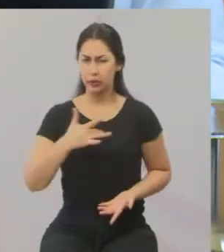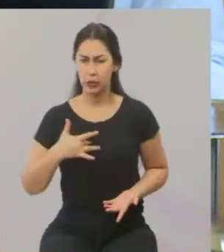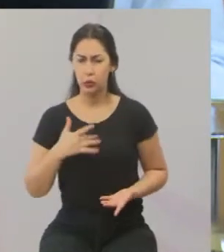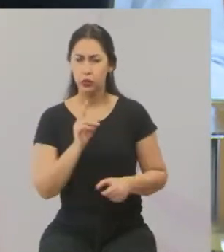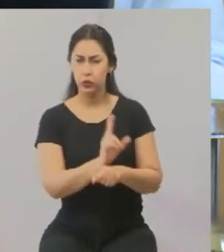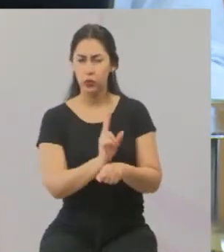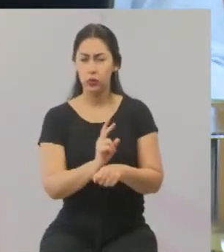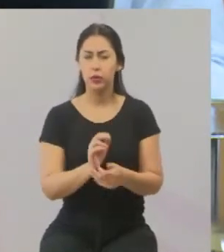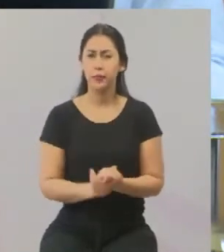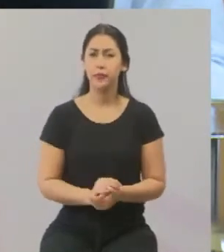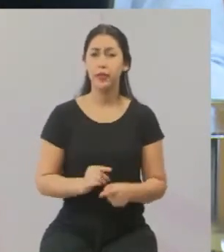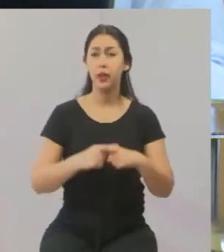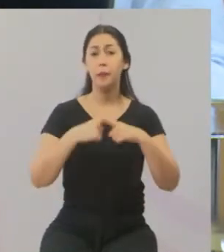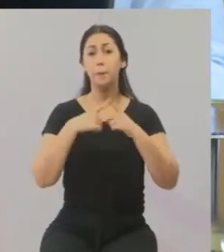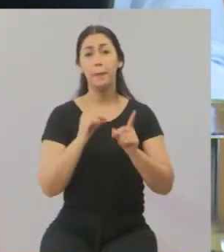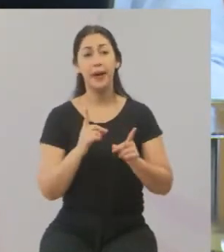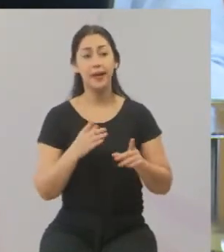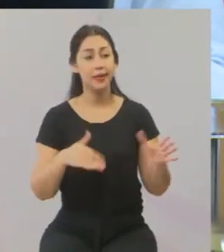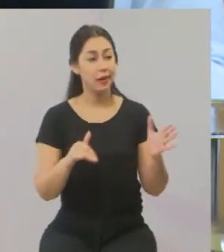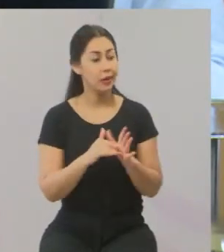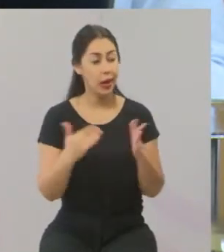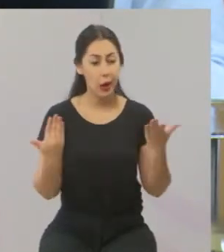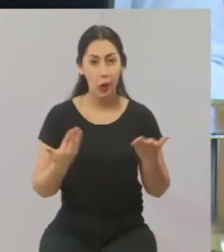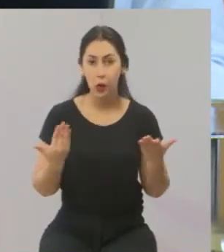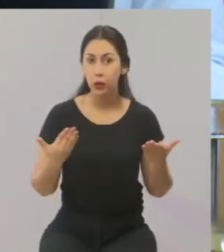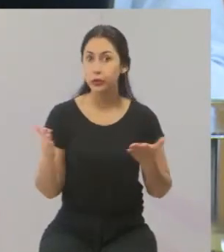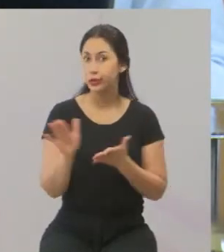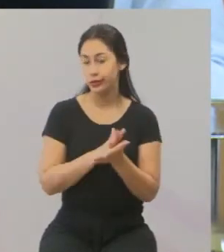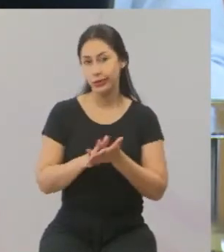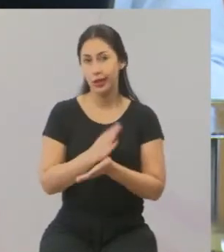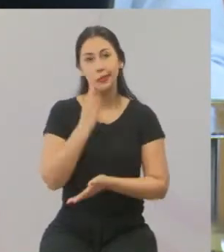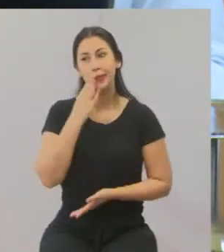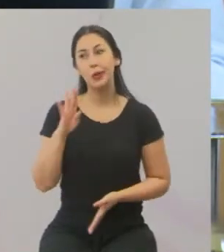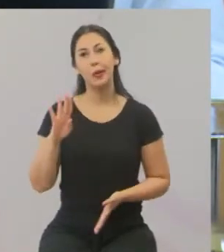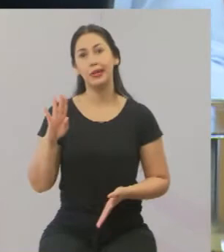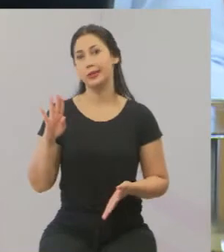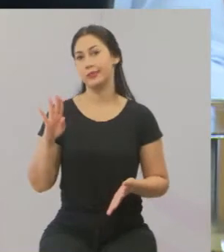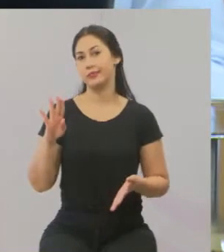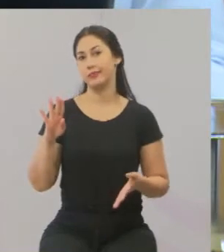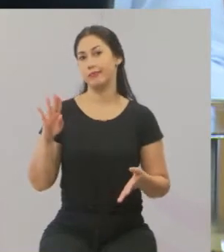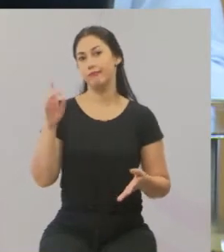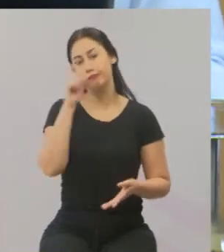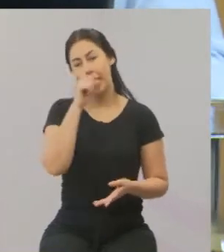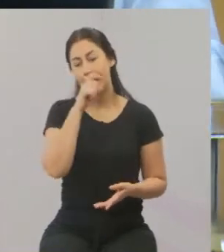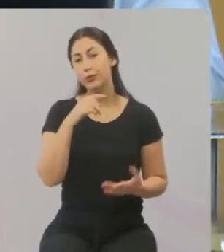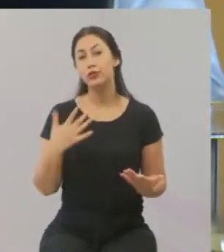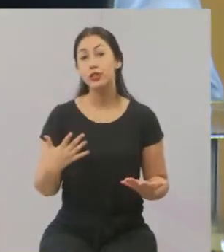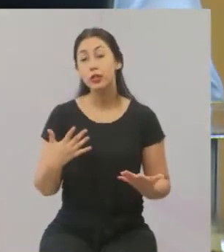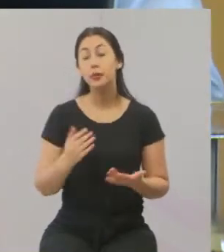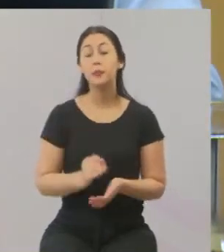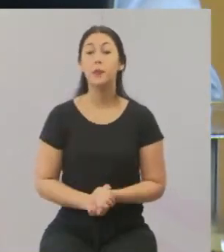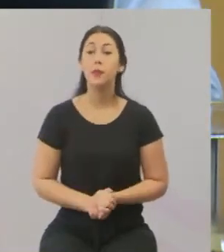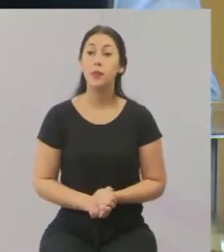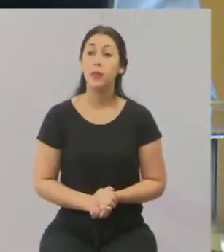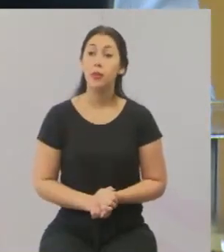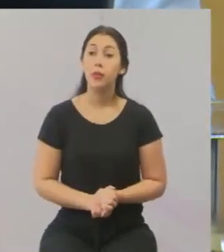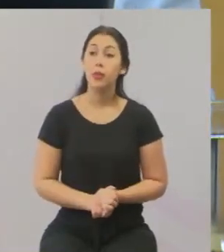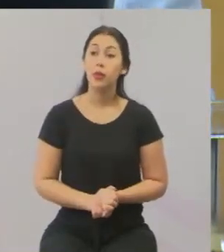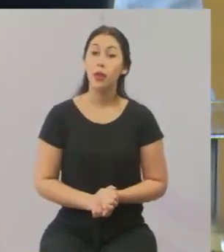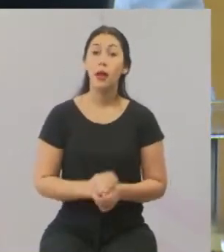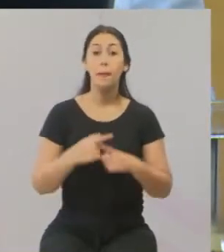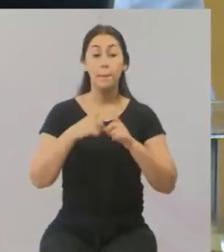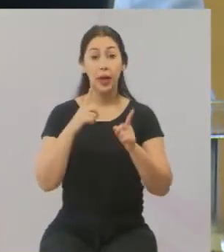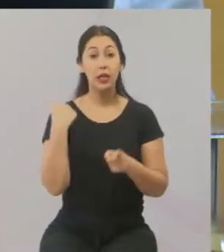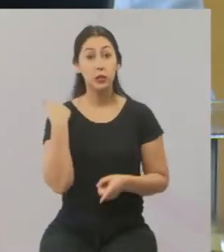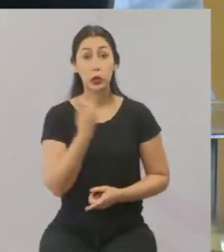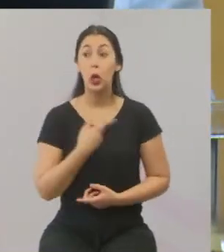considerando que pelo fato de tal ação não ter sido realizada, a promessa não foi cumprida. Considerando que este vereador, com os demais pares, destinou verbas impositivas